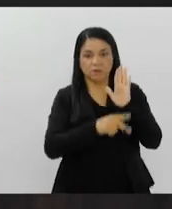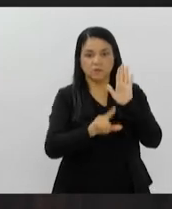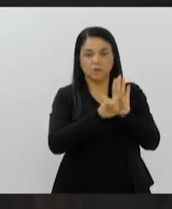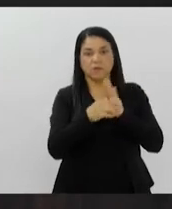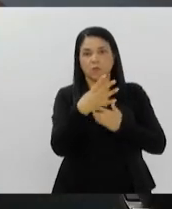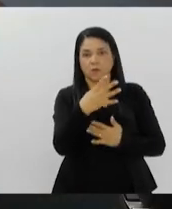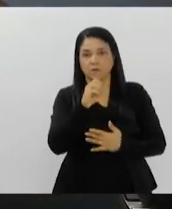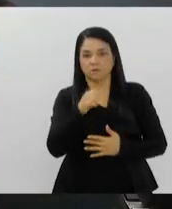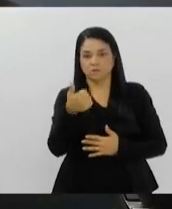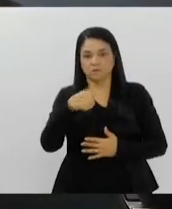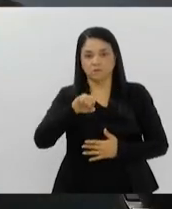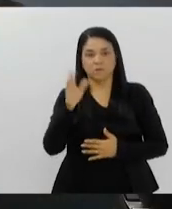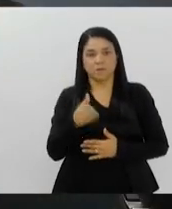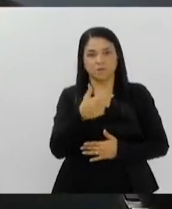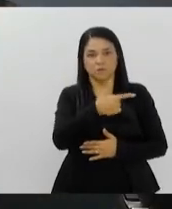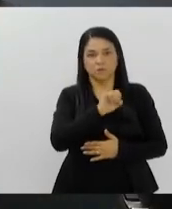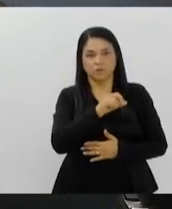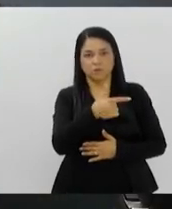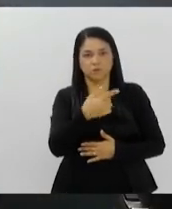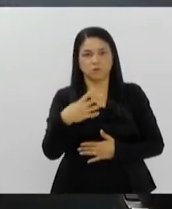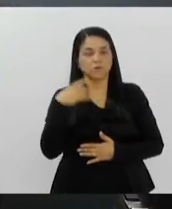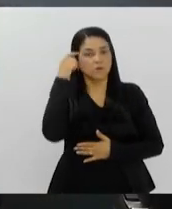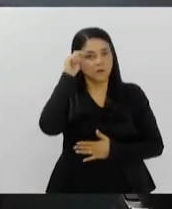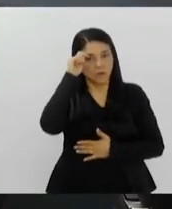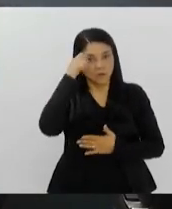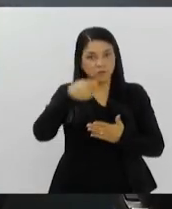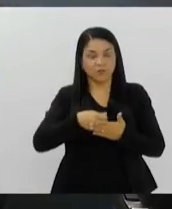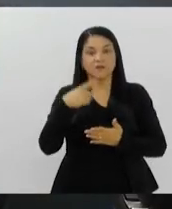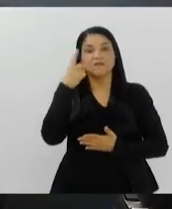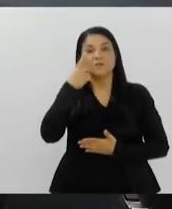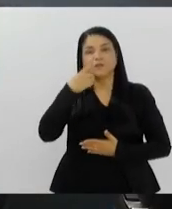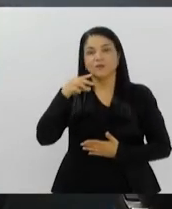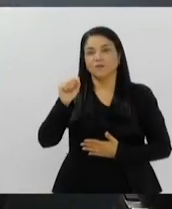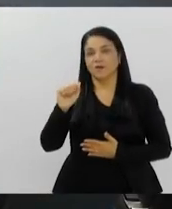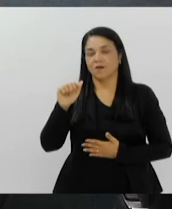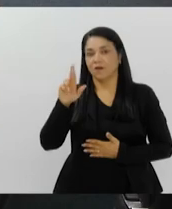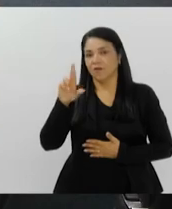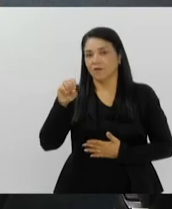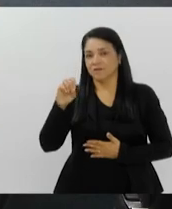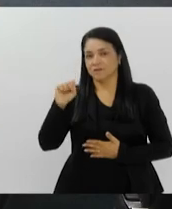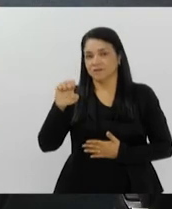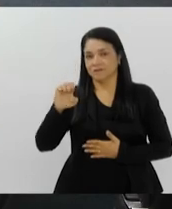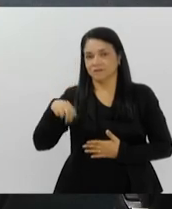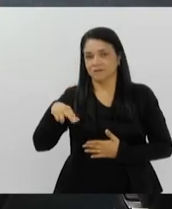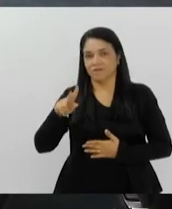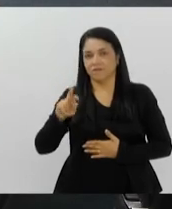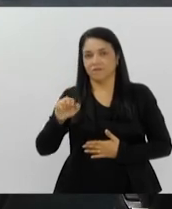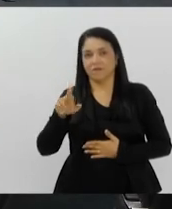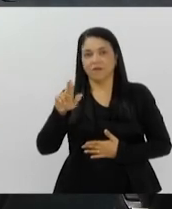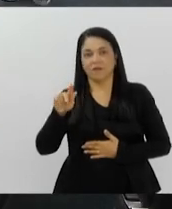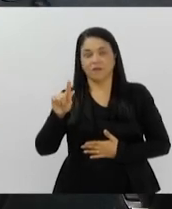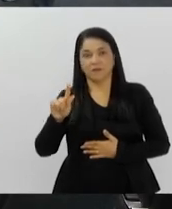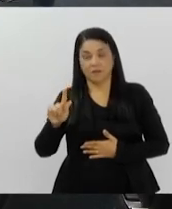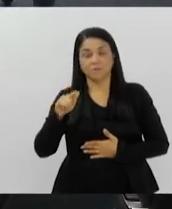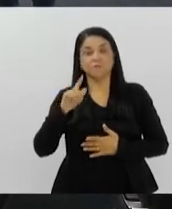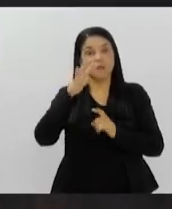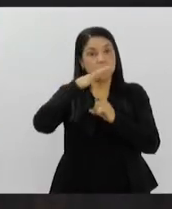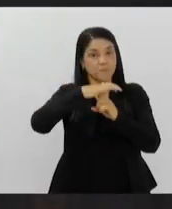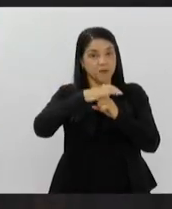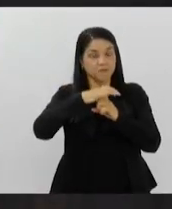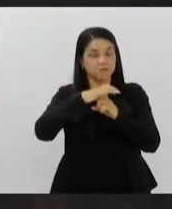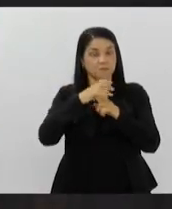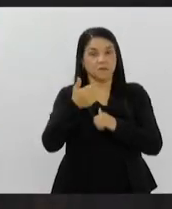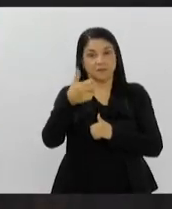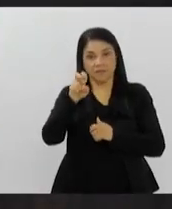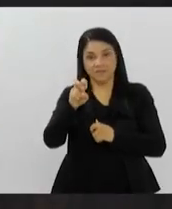número 4019, de 24, de autoria do deputado Rosenberg Reis, que denomina como Estação Praça 15